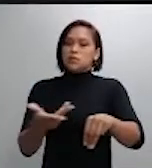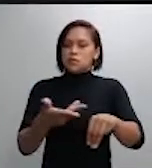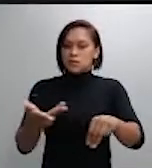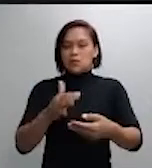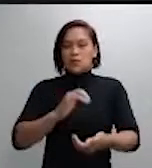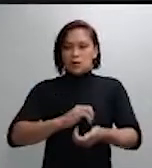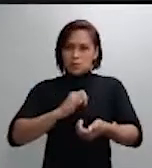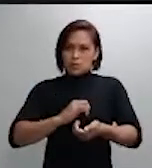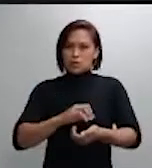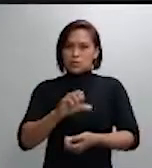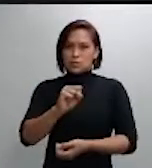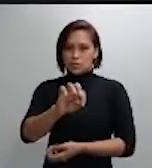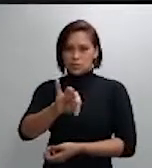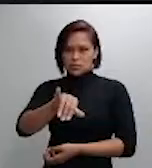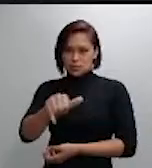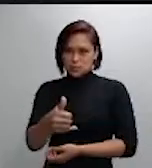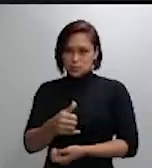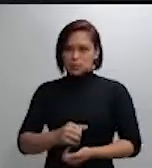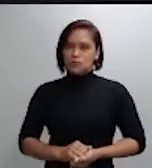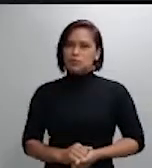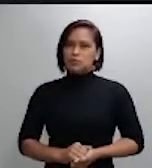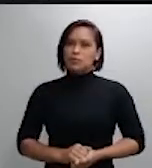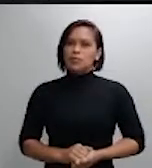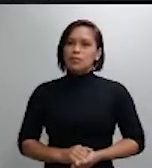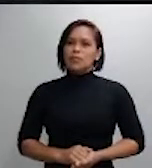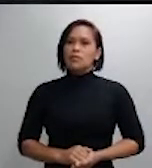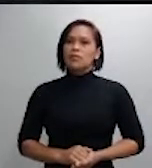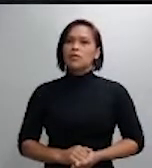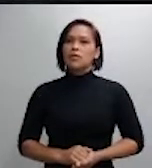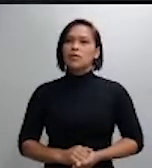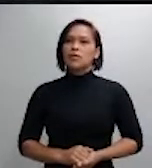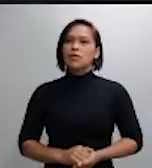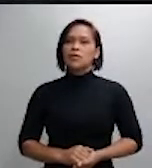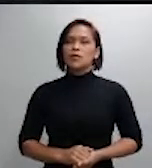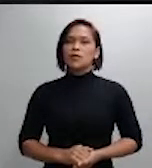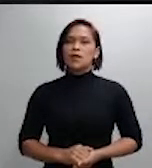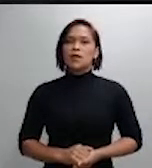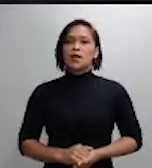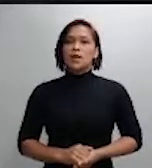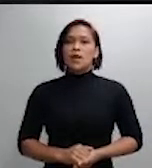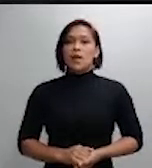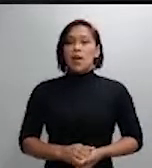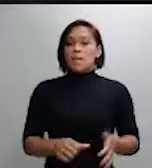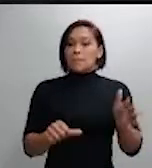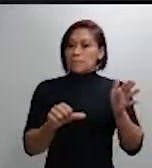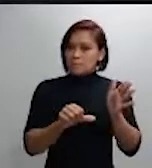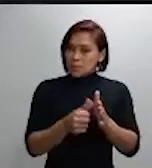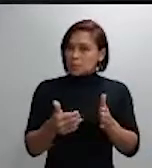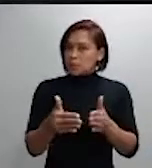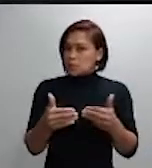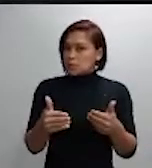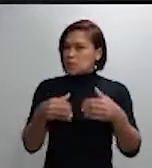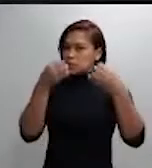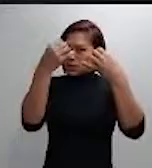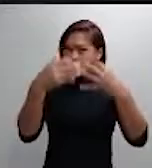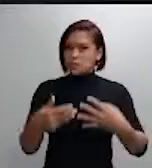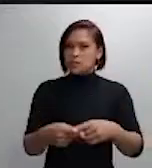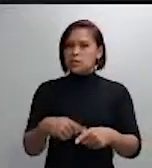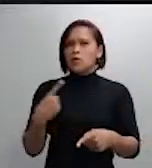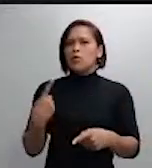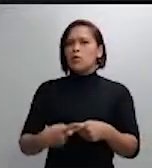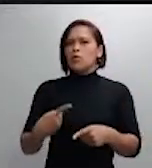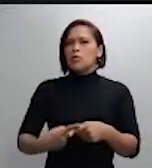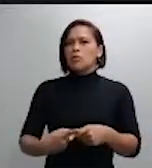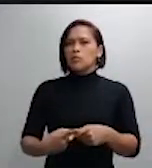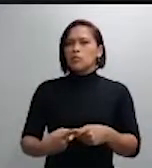Superior Tribunal de Justiça. Peço vênia primeiro para esclarecer por que o presidente Felipe Santa Cruz não